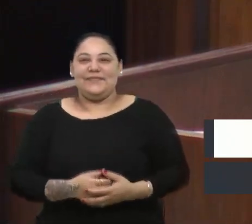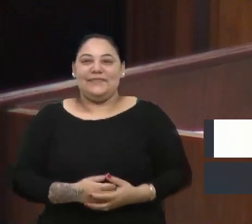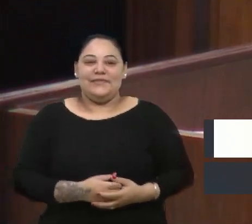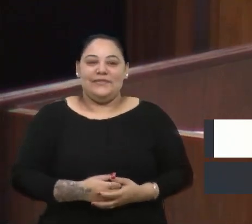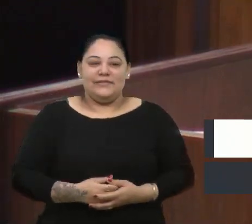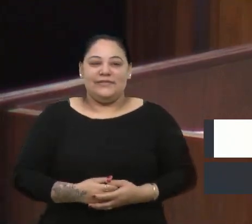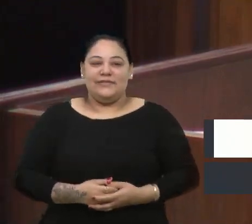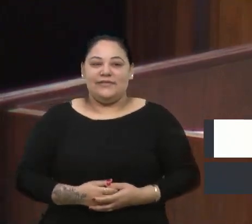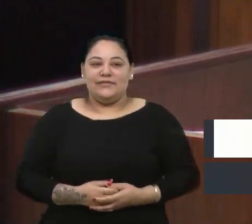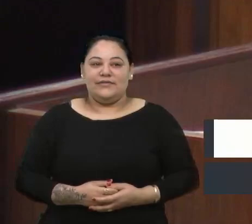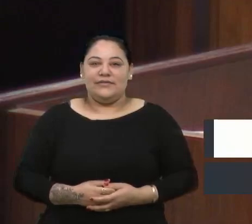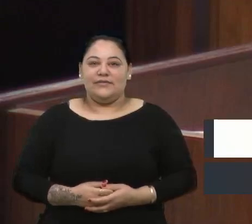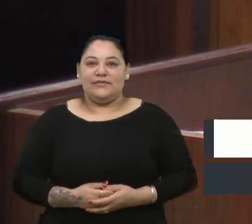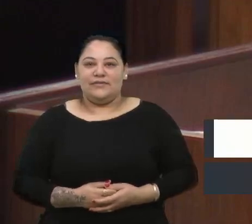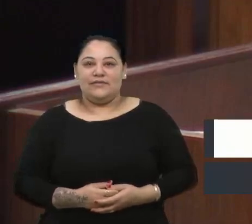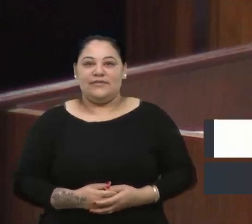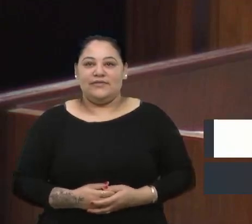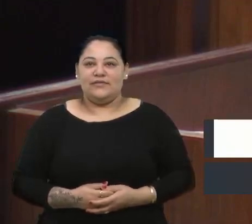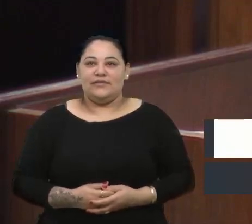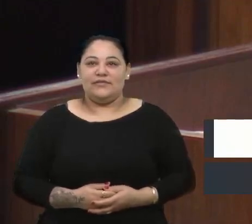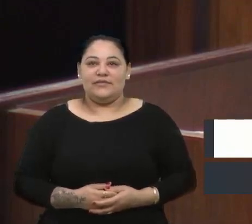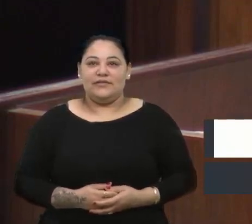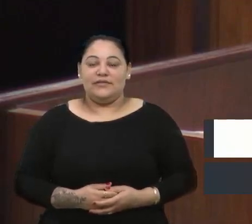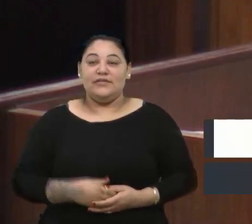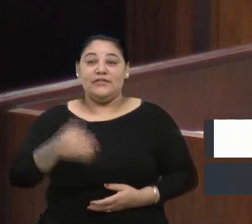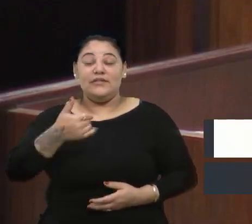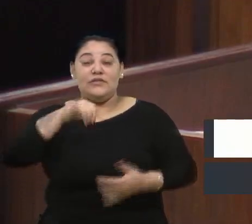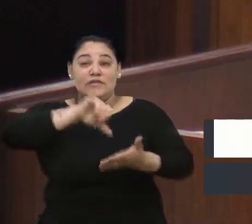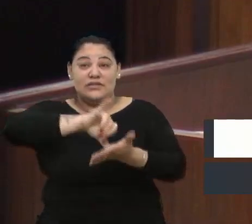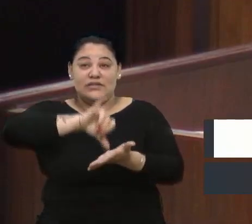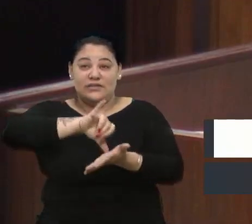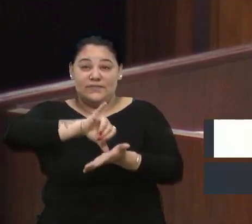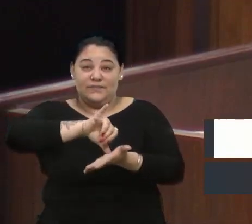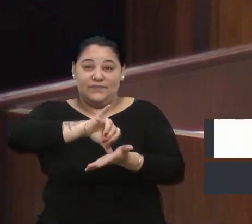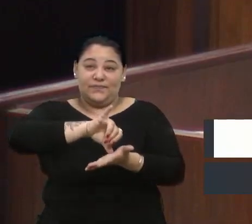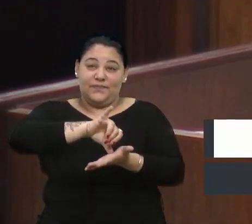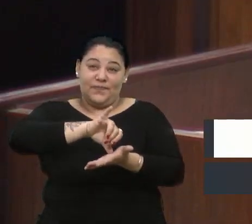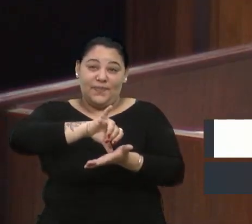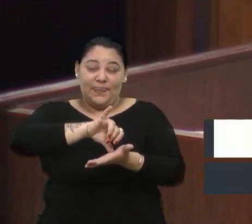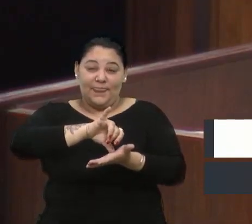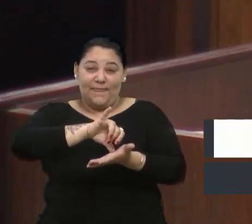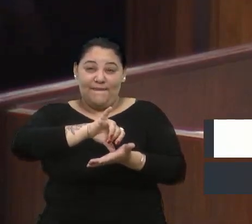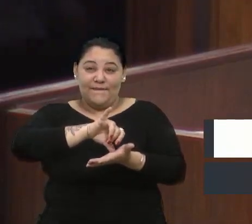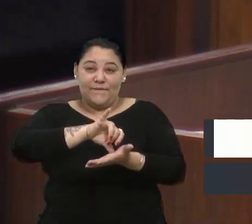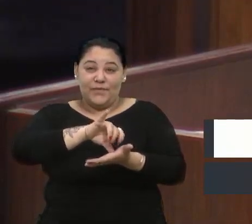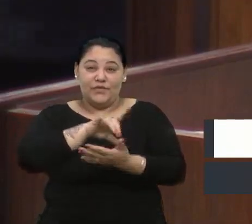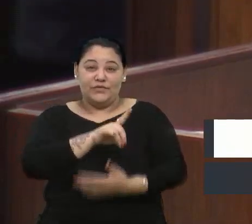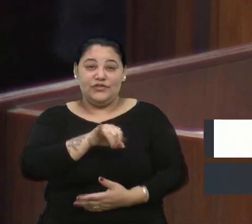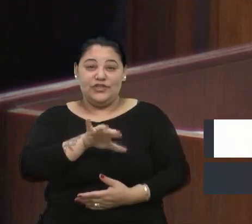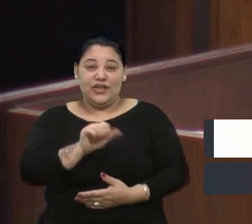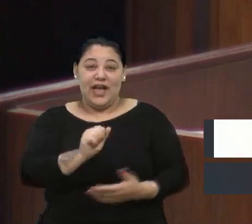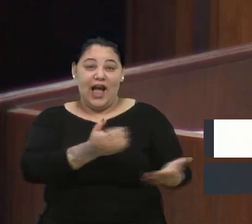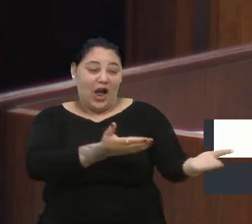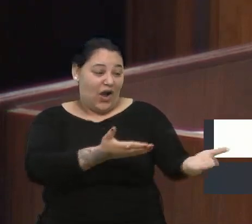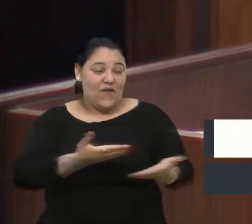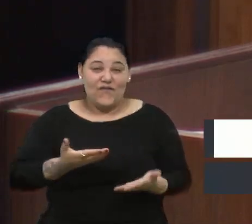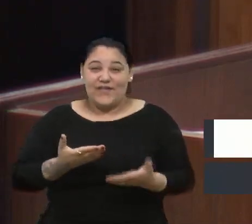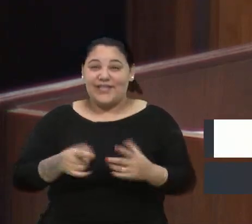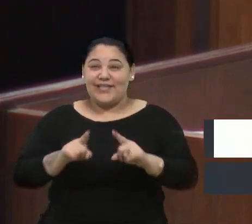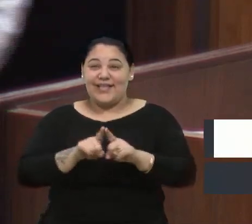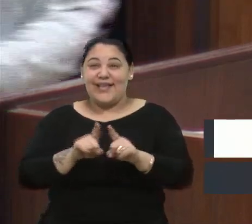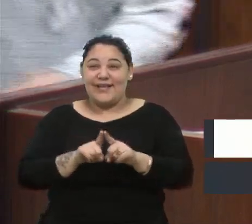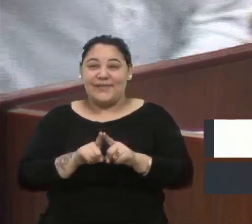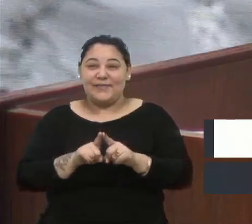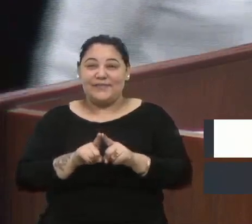Dando sequência à minha declaração de líder, o Centro Dia Convida